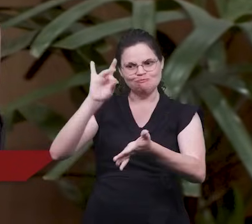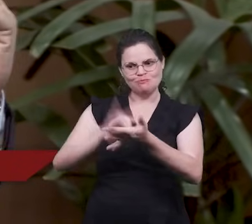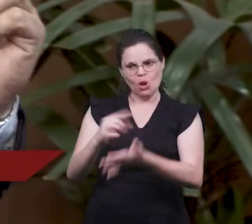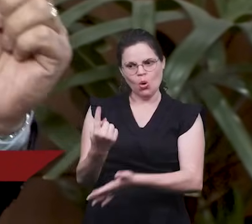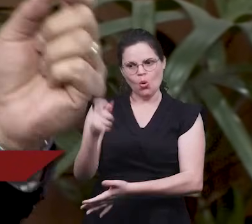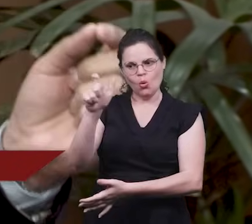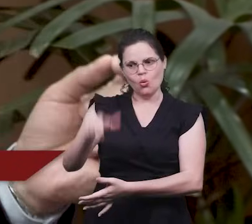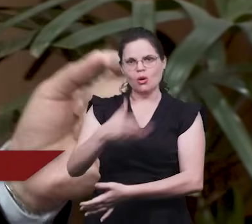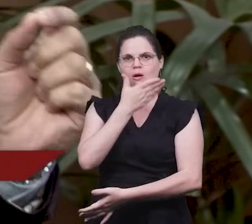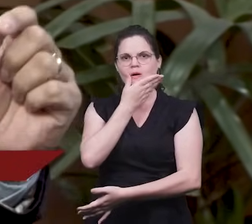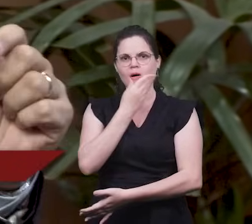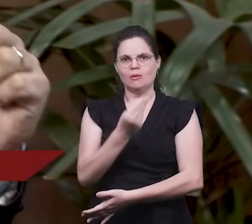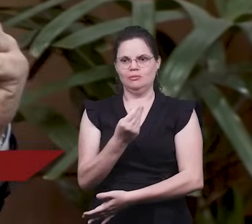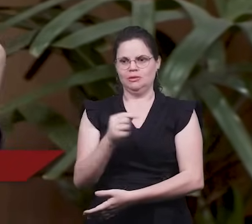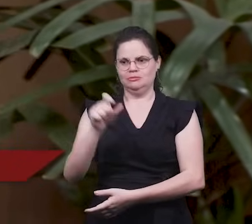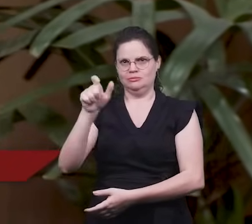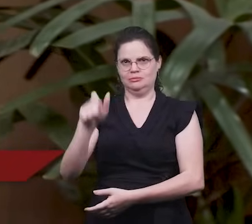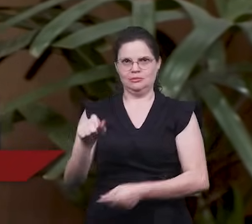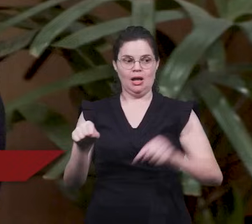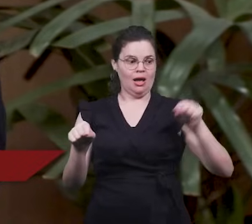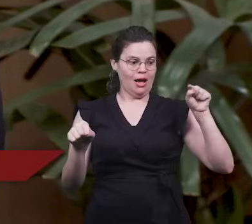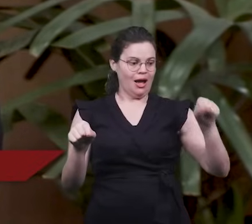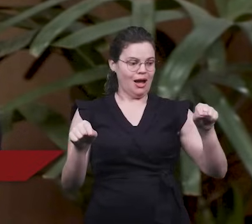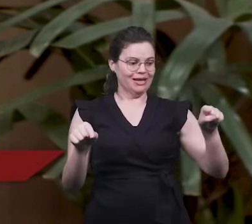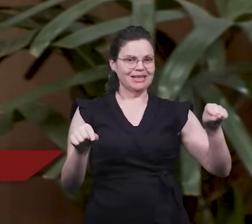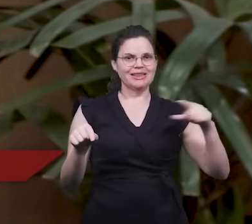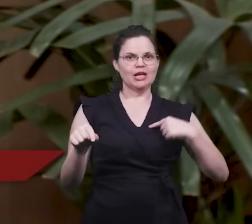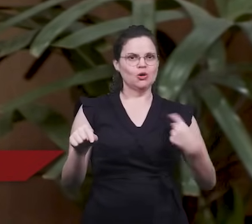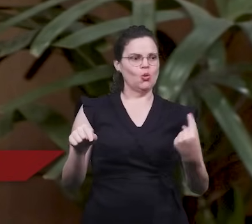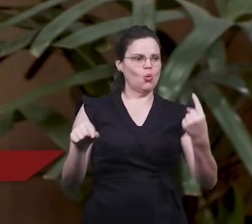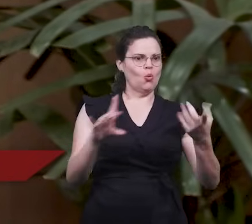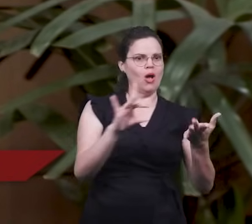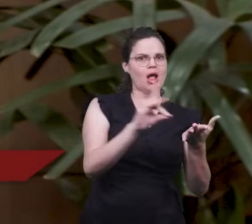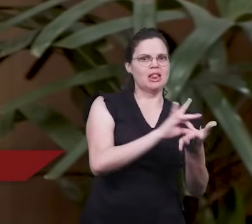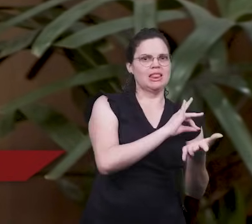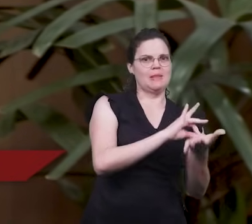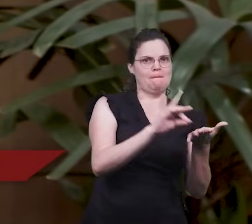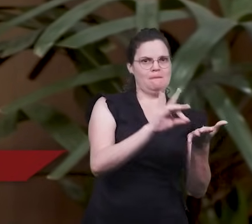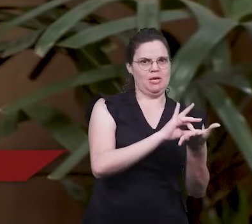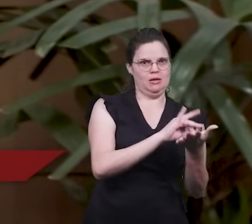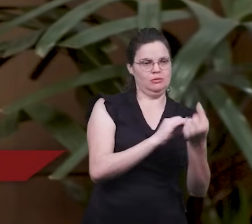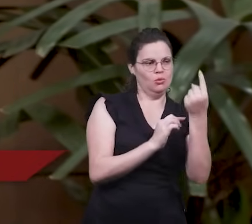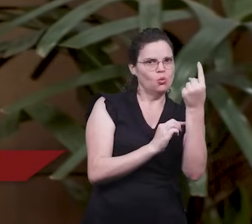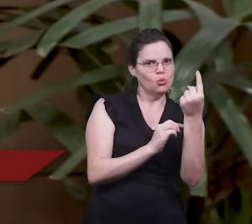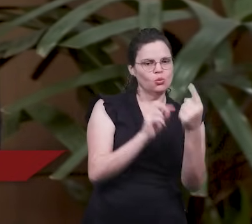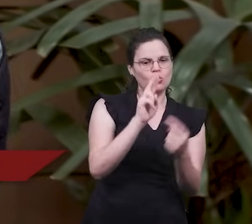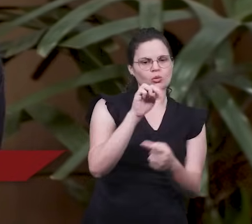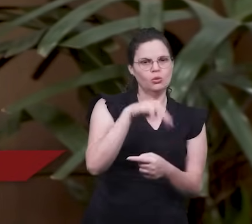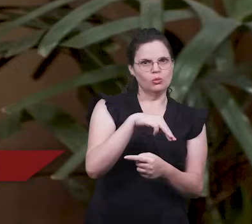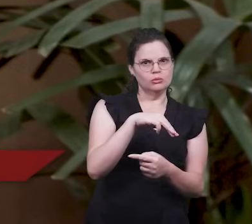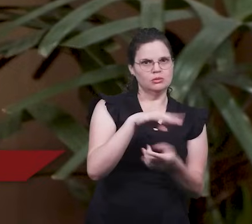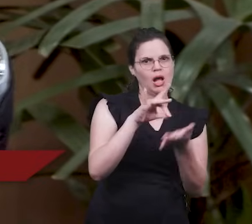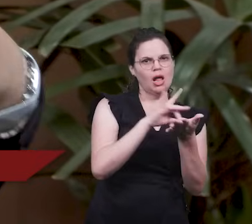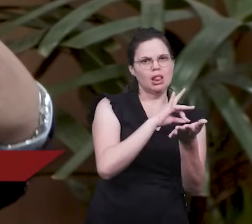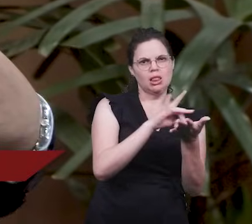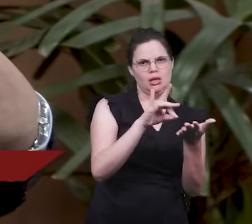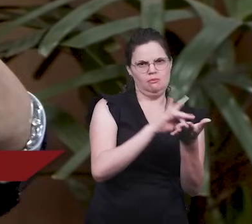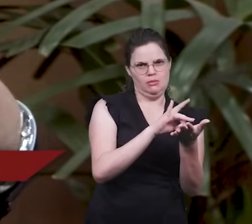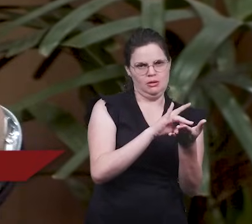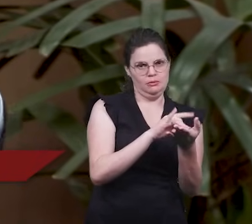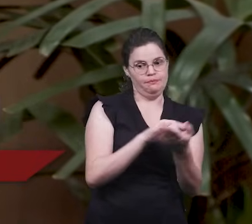respeito do trigo e do joio, nós vemos um inimigo, mas fazem o homem, ou seja, de uma forma geral, o